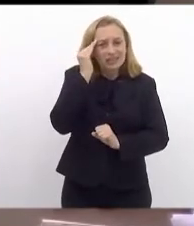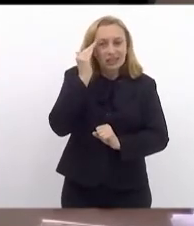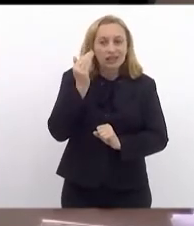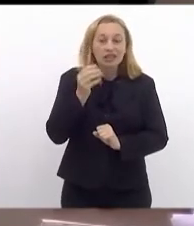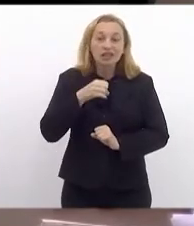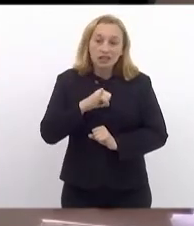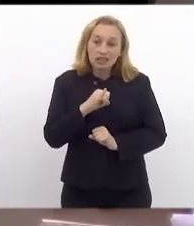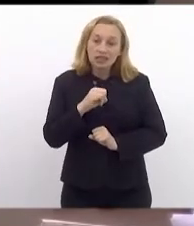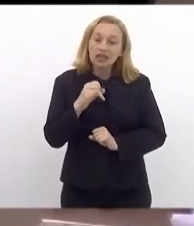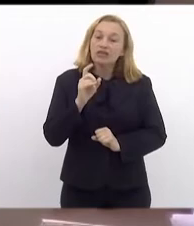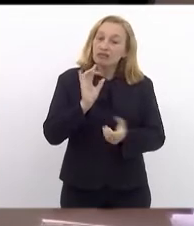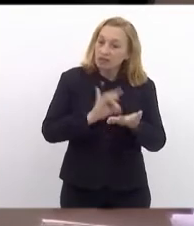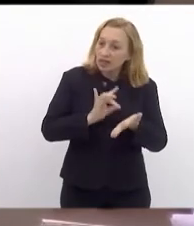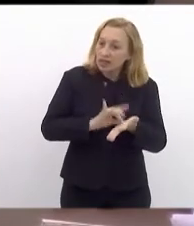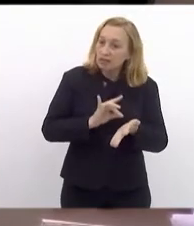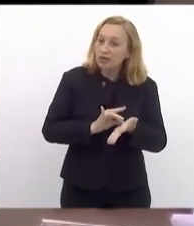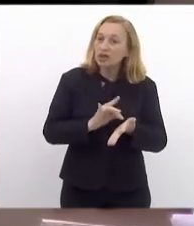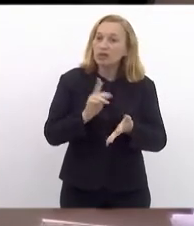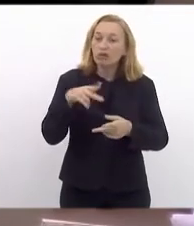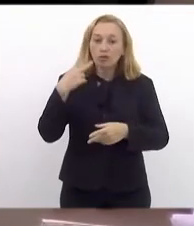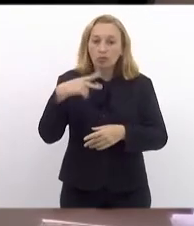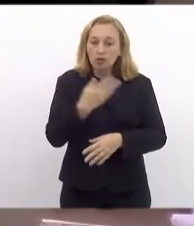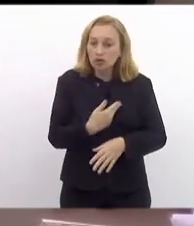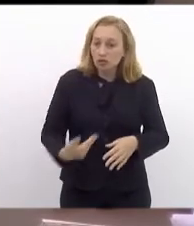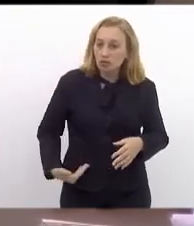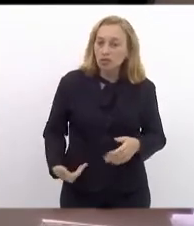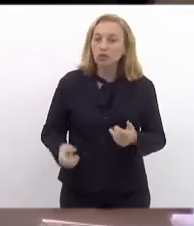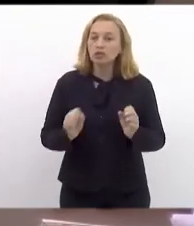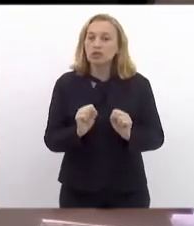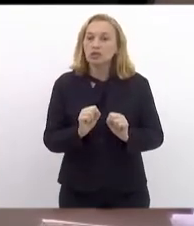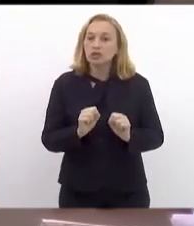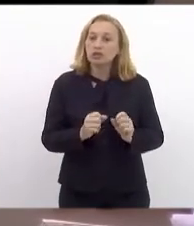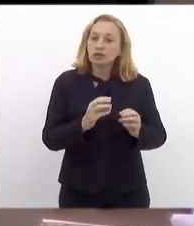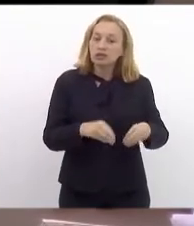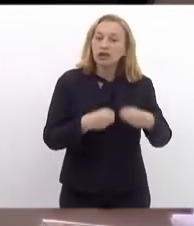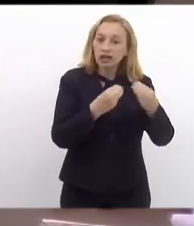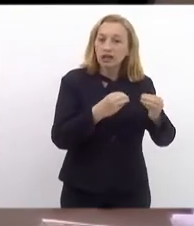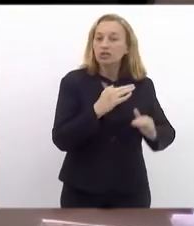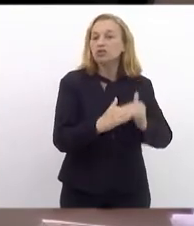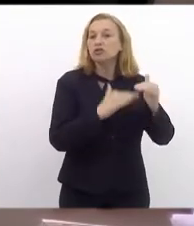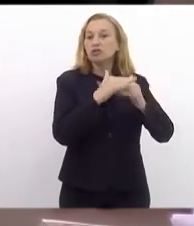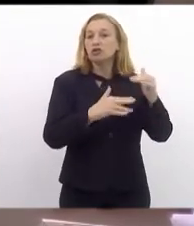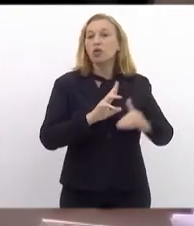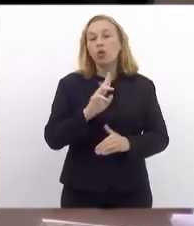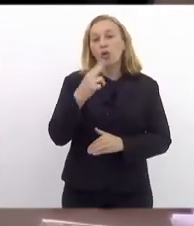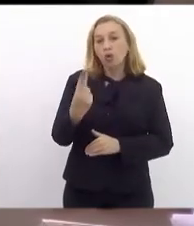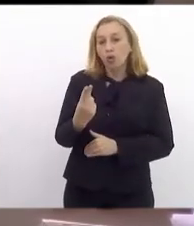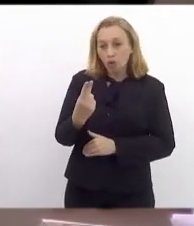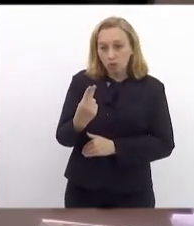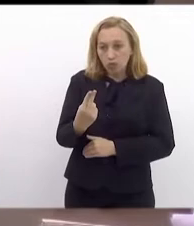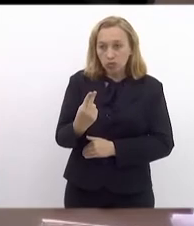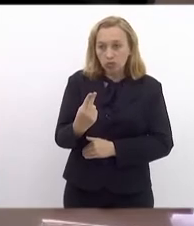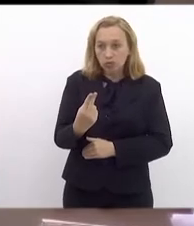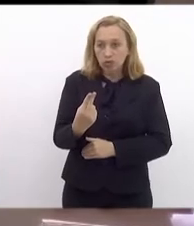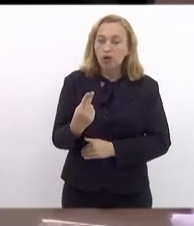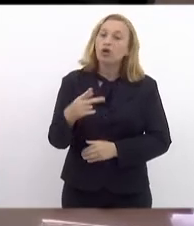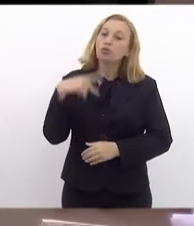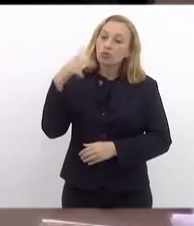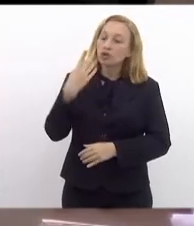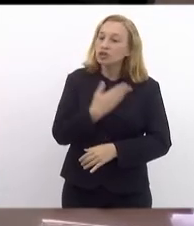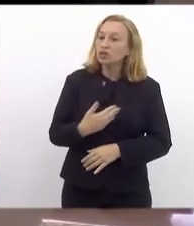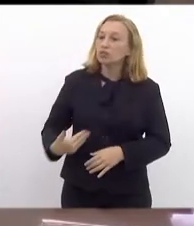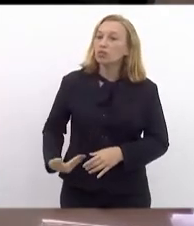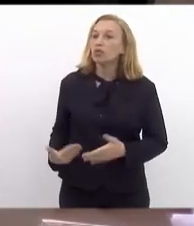se seria realmente uma política pública que traria o desenvolvimento o final do dia seria uma